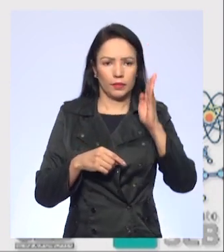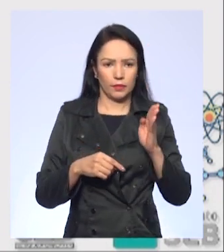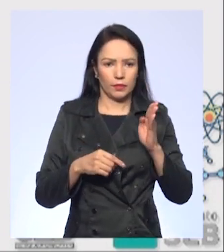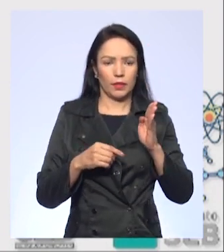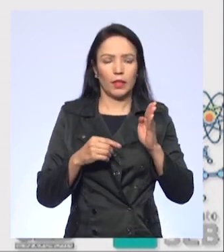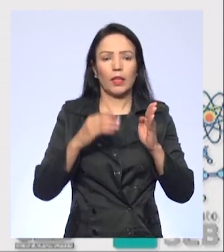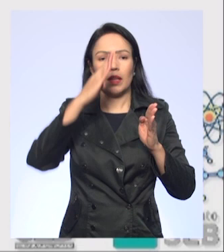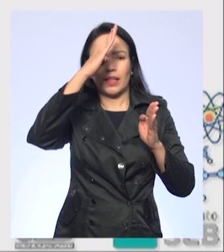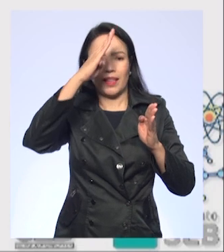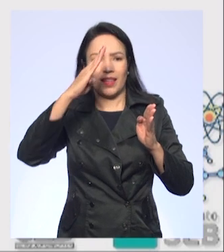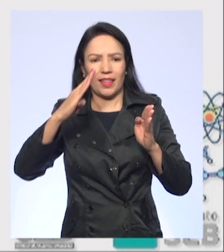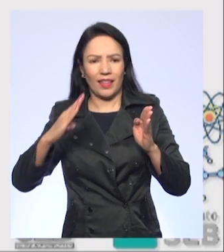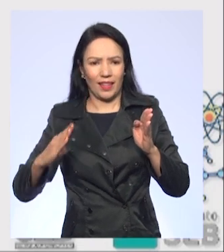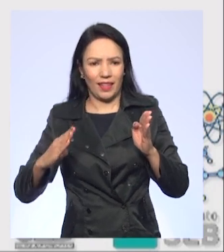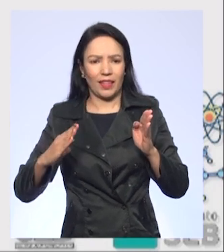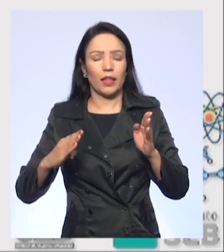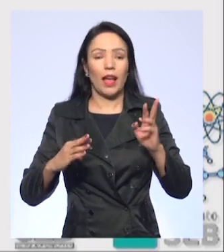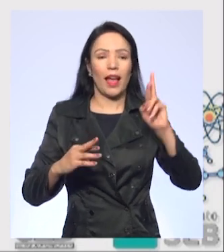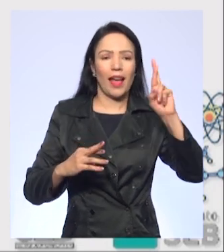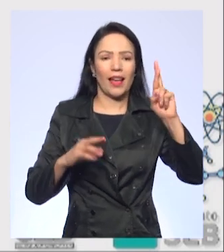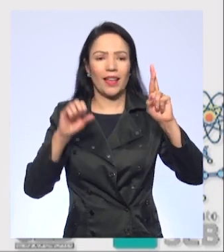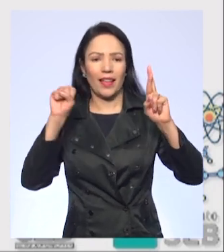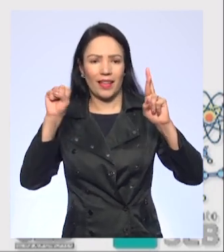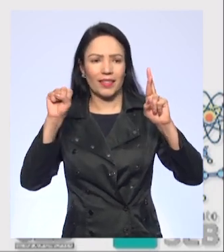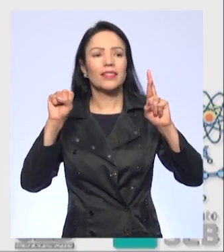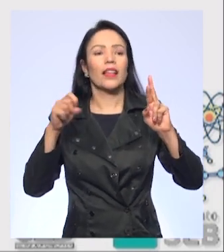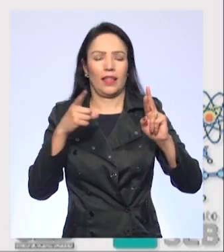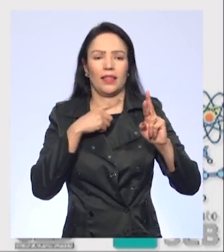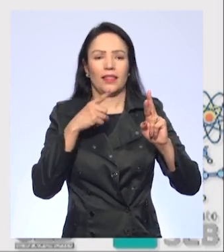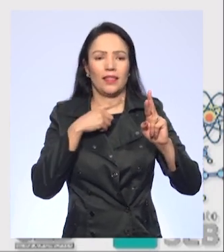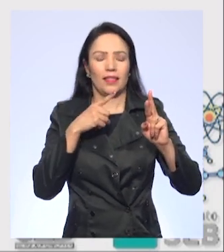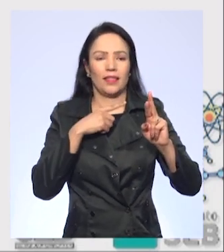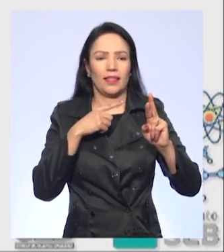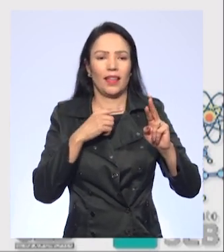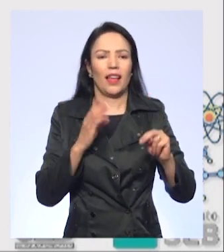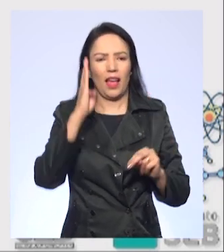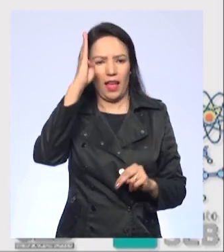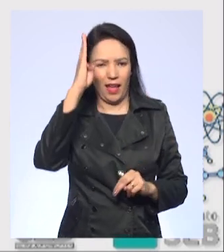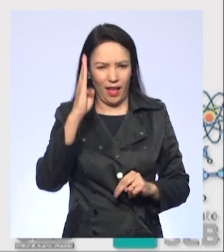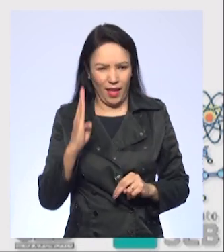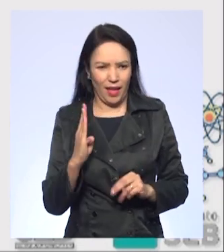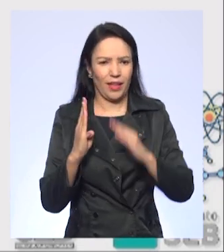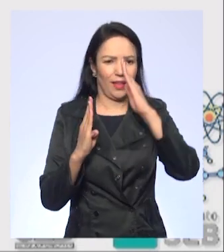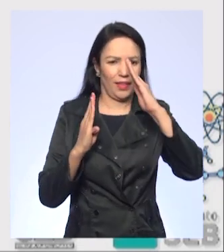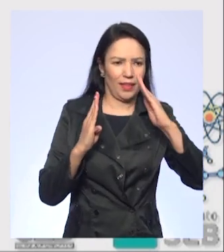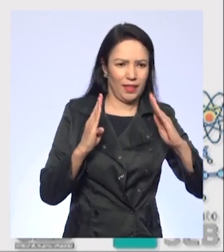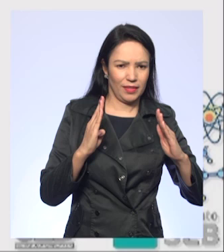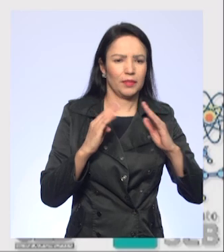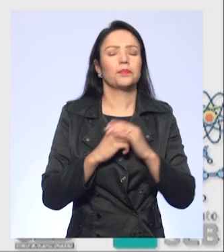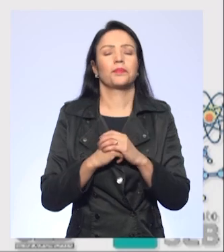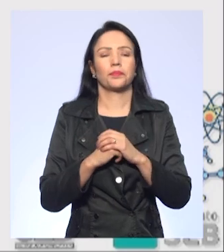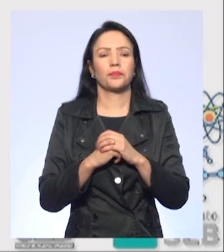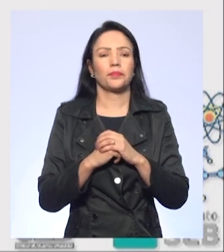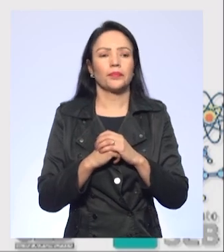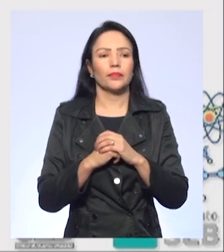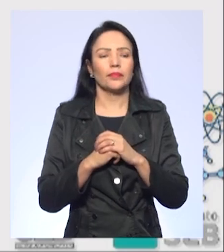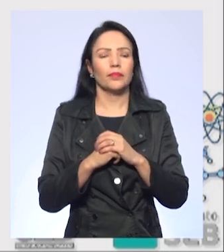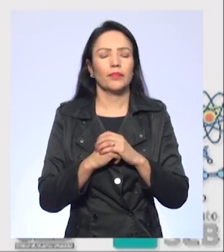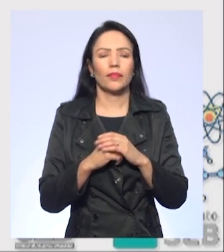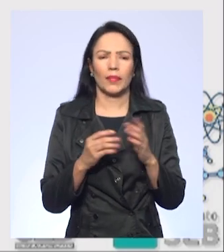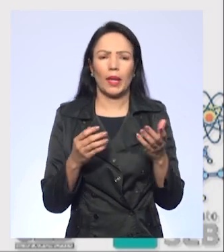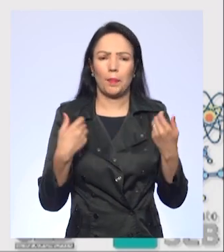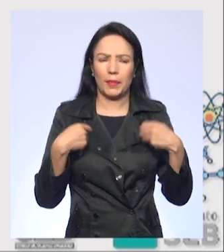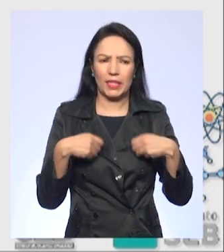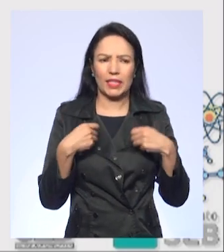Fredão chamou de RS. Tá vendo? Retas paralelas cortadas por trilhos de trem. Para a gente economizar